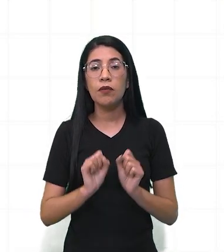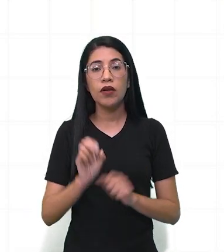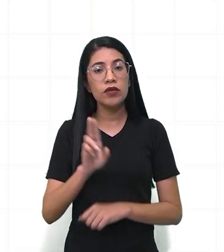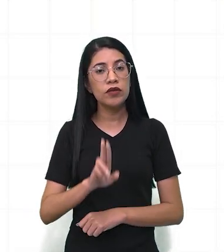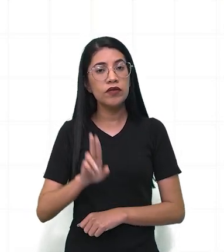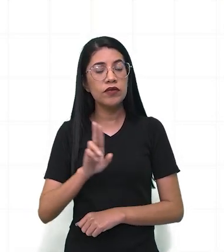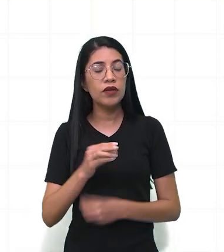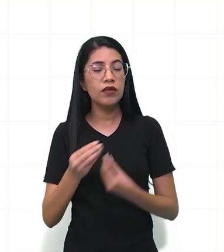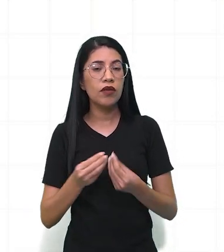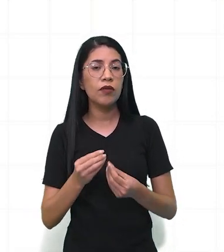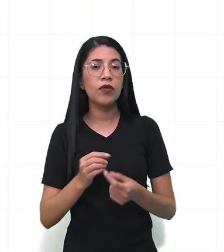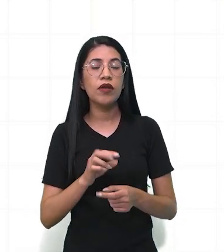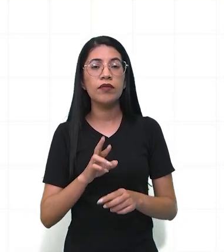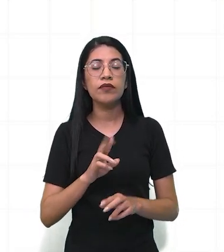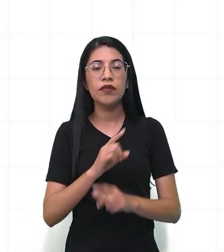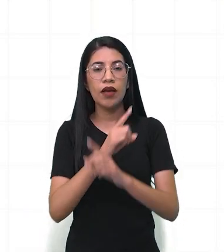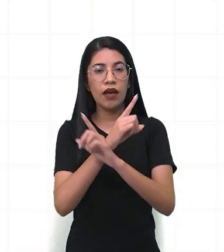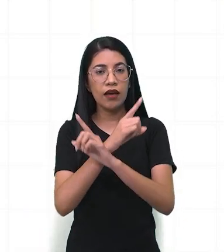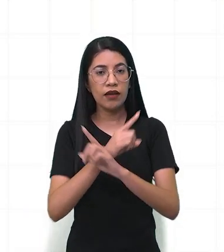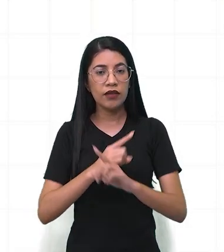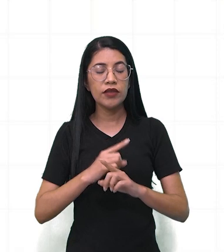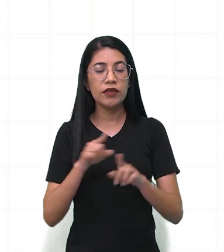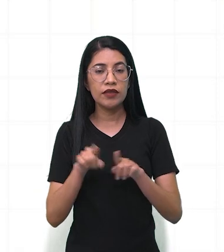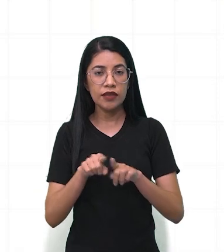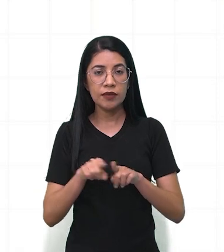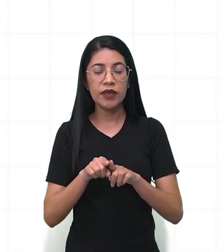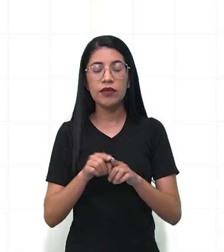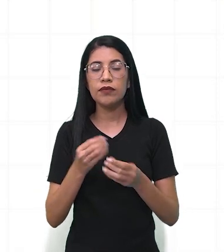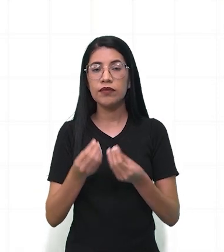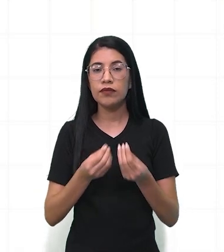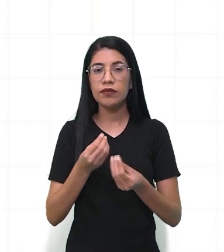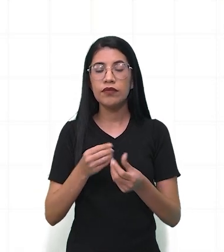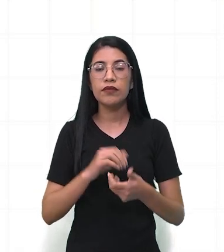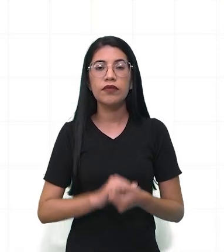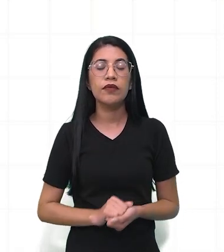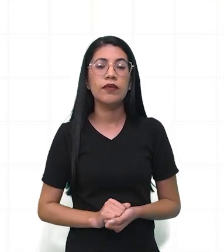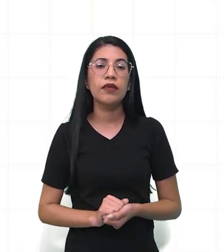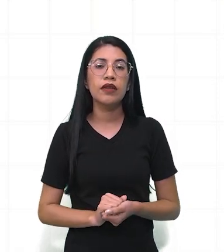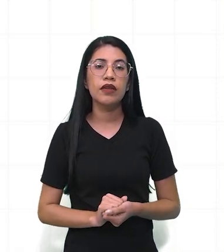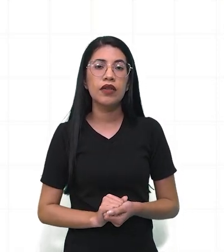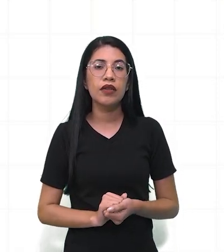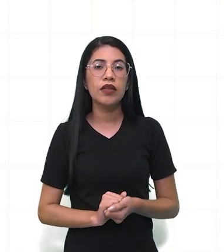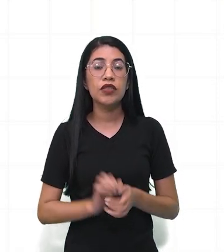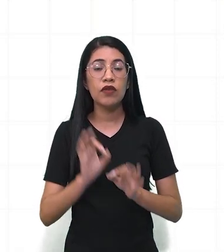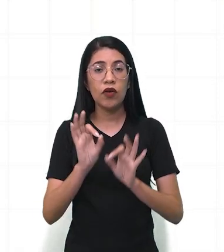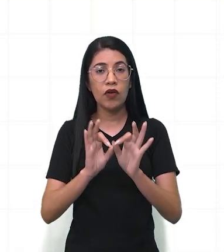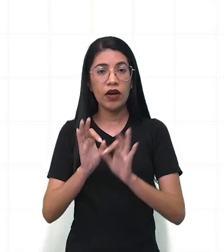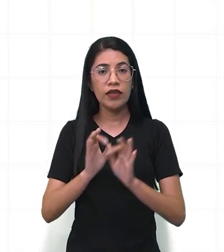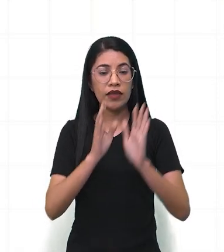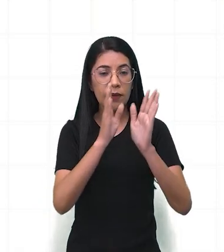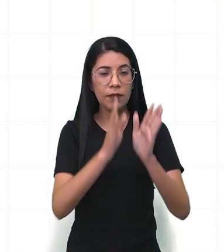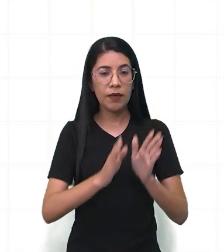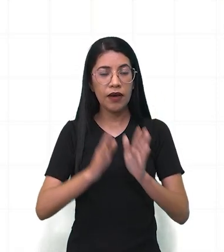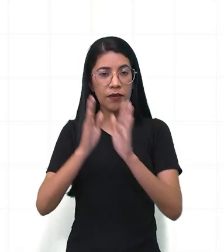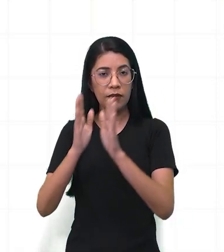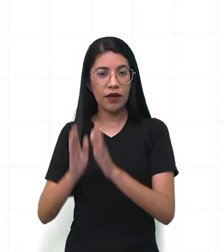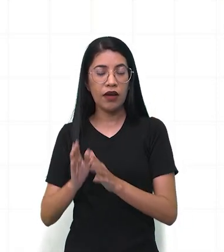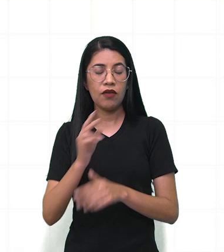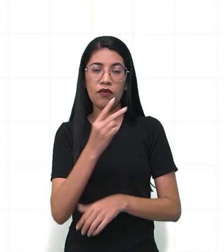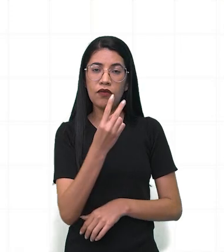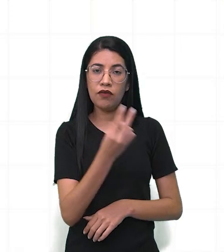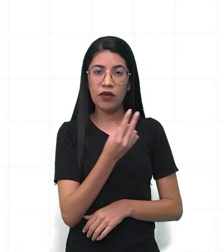de 3. Usando a regra de 3, nós vamos colocar em uma coluna o valor, na outra coluna a